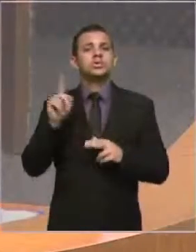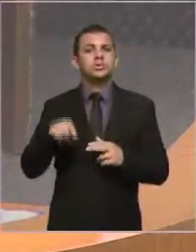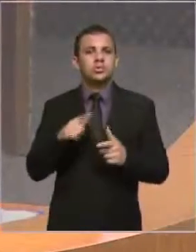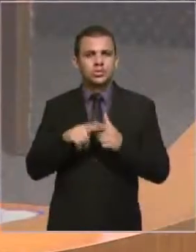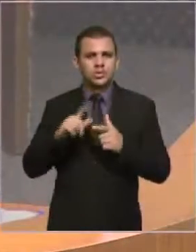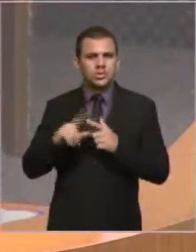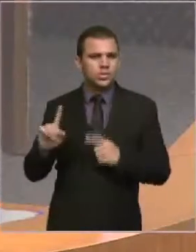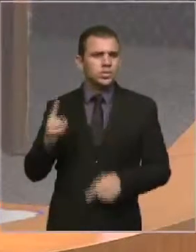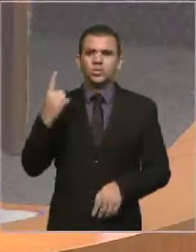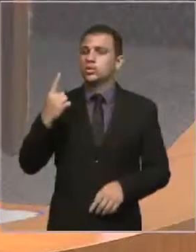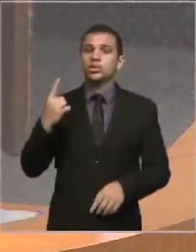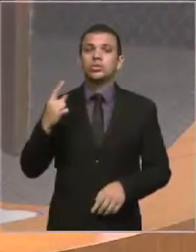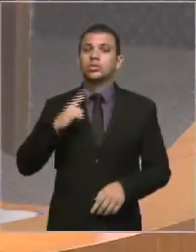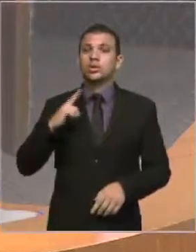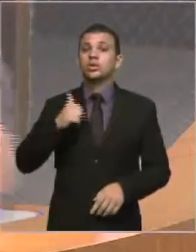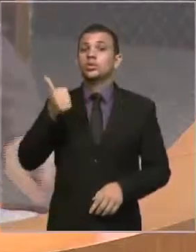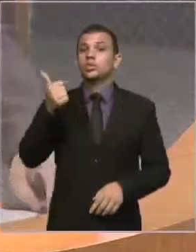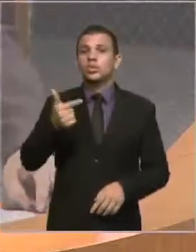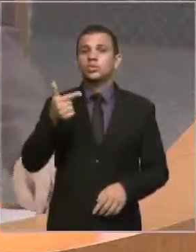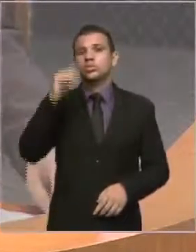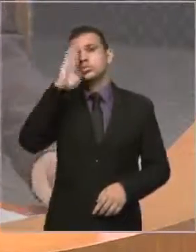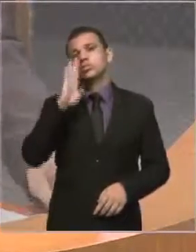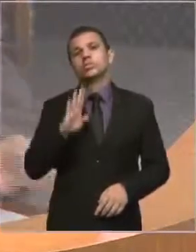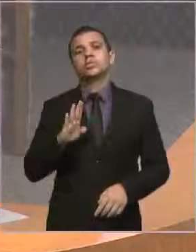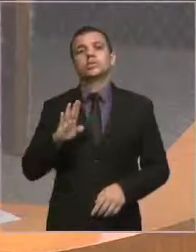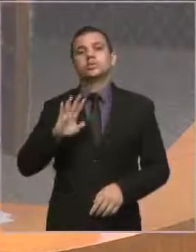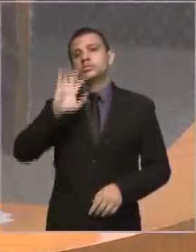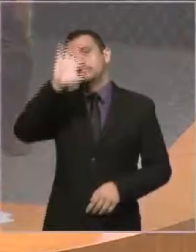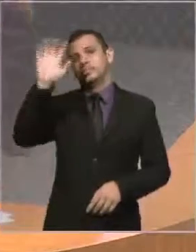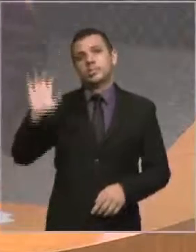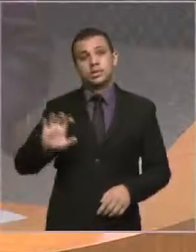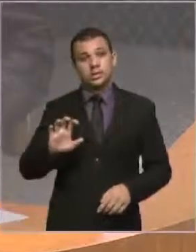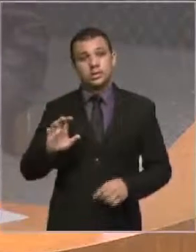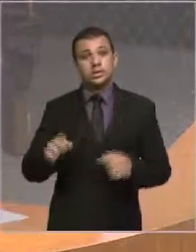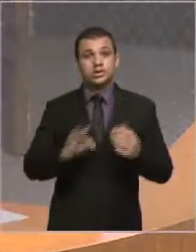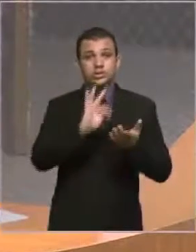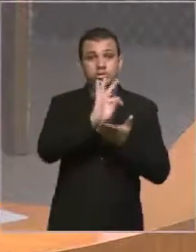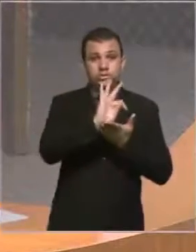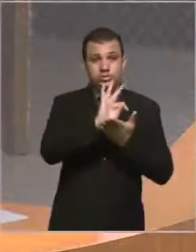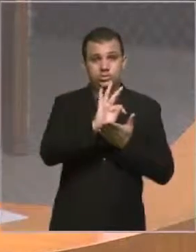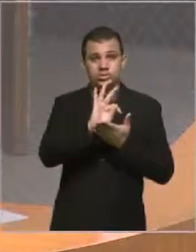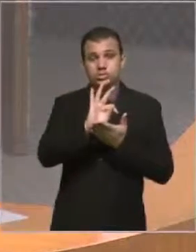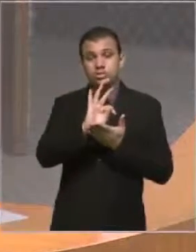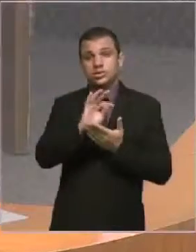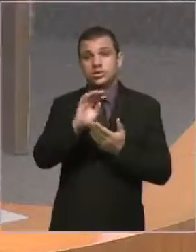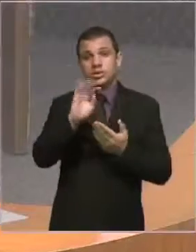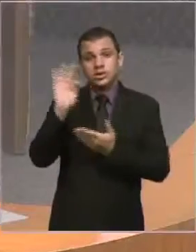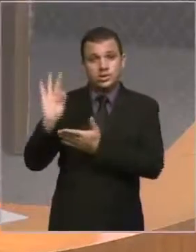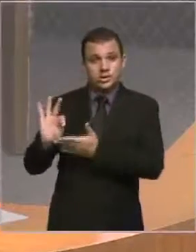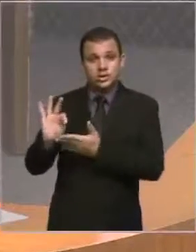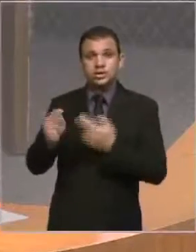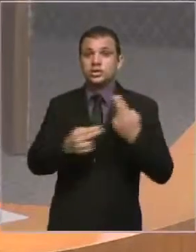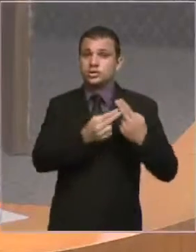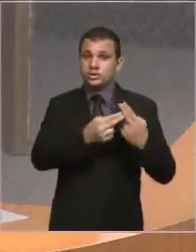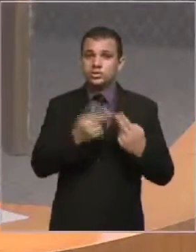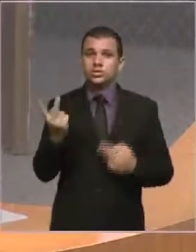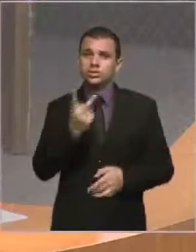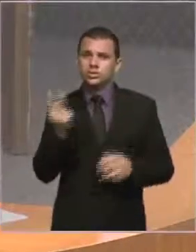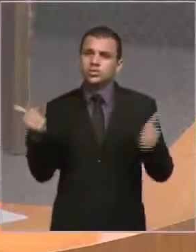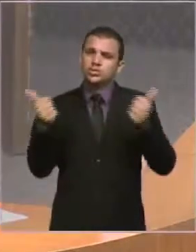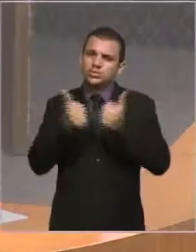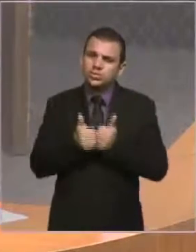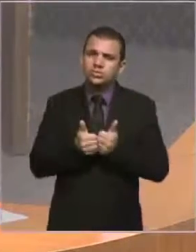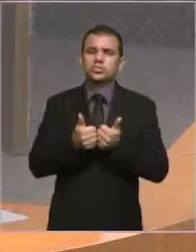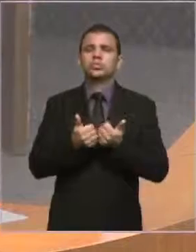Brasil afora. Timon e Teresina, pela proximidade, pelo diálogo, pela competência das duas administrações, conseguiu sair